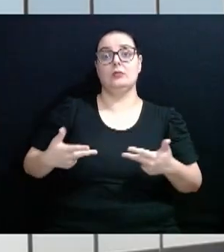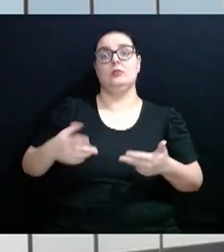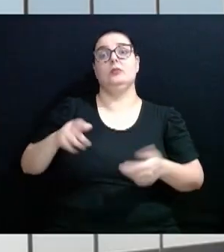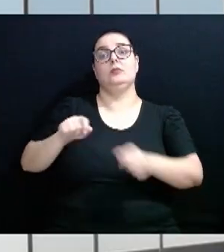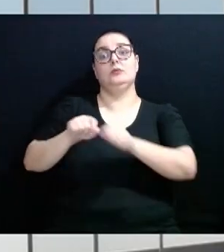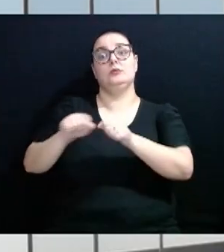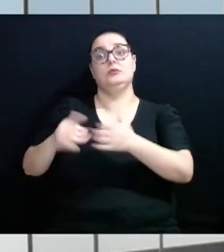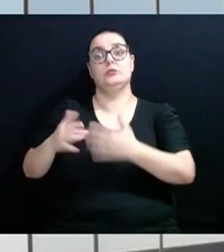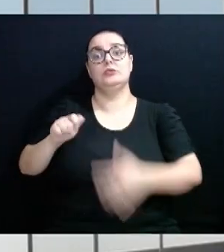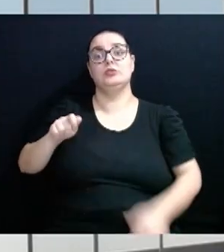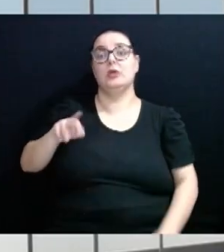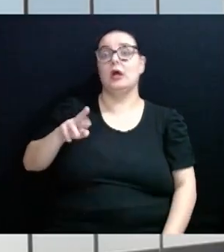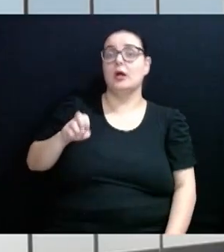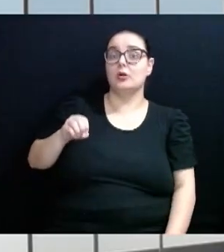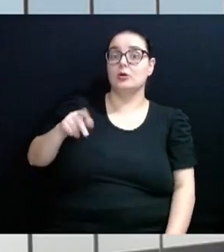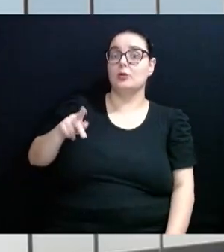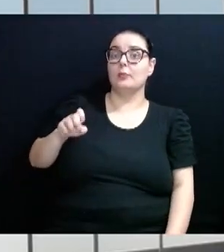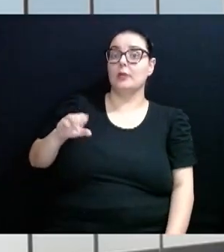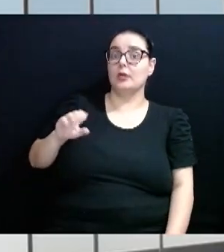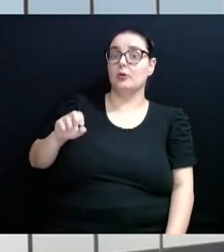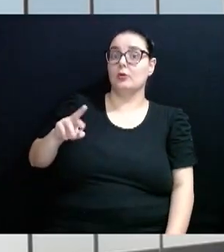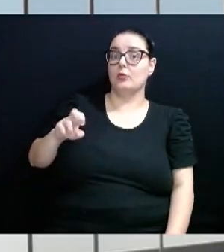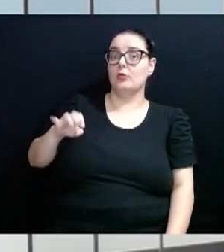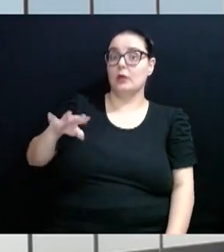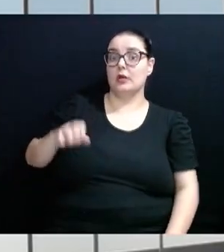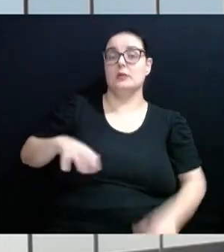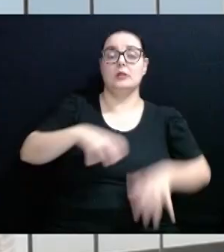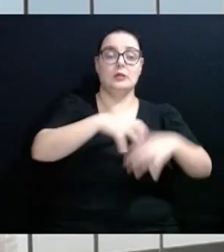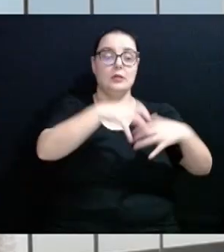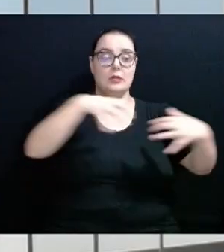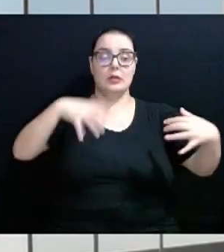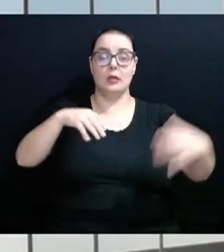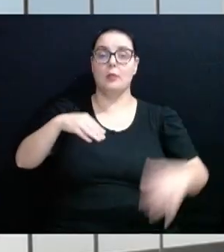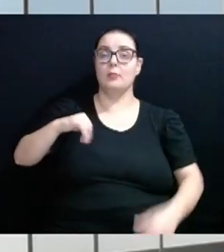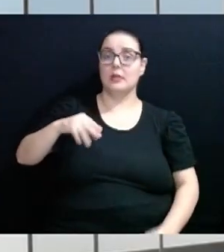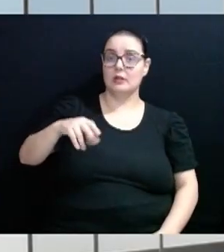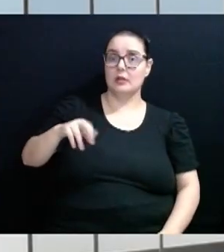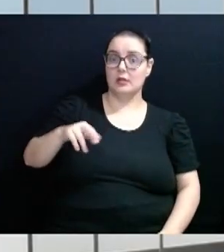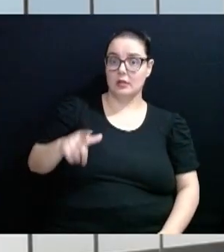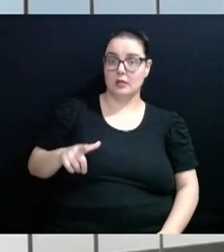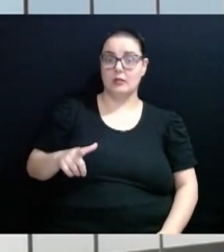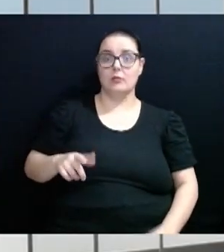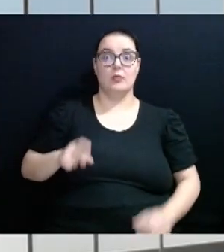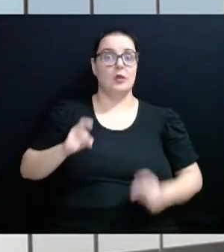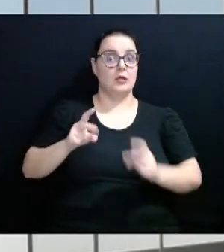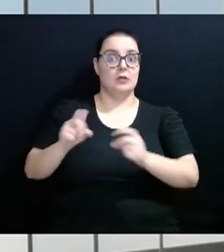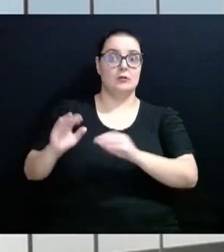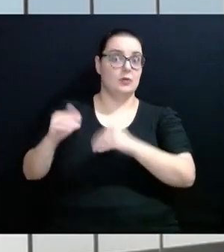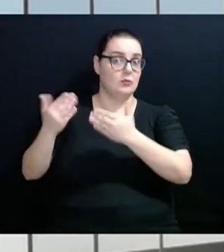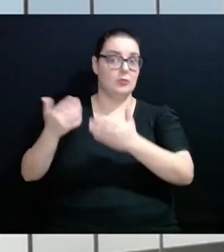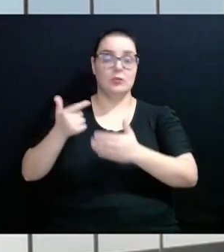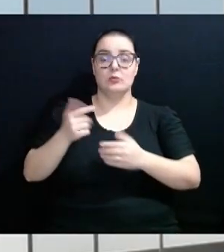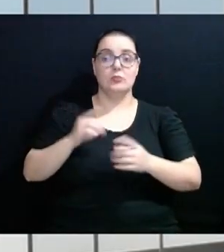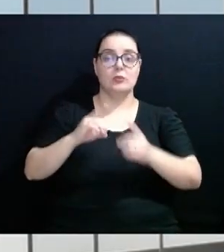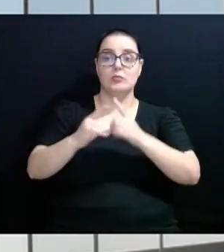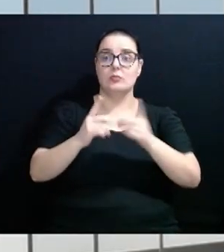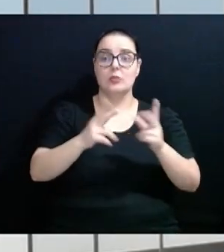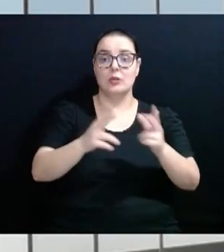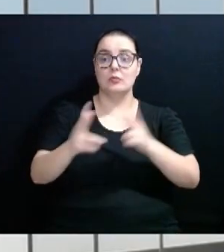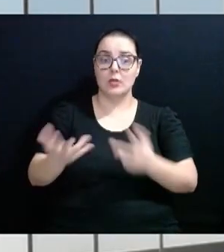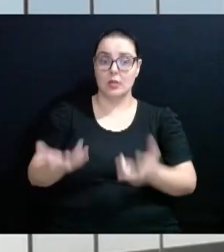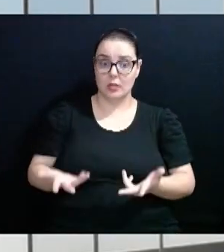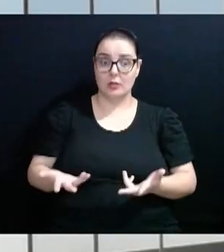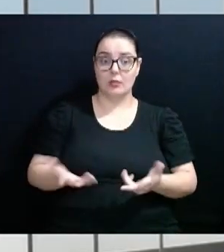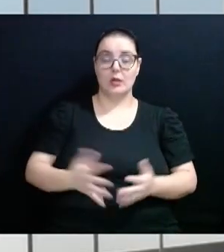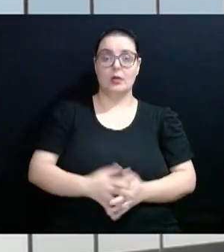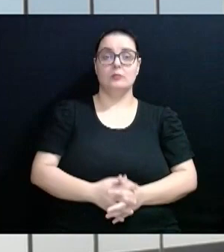origem mineral. As exportações industriais não têm tido o mesmo dinamismo. E